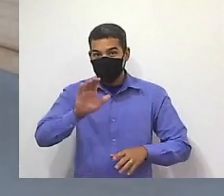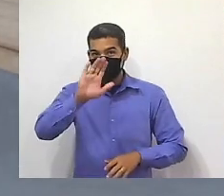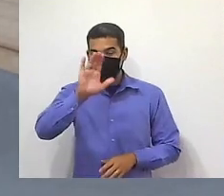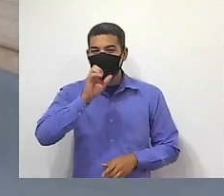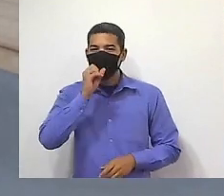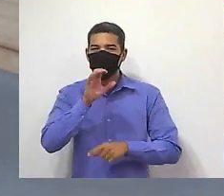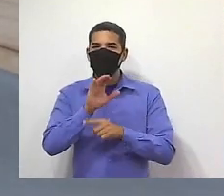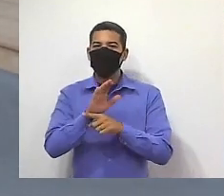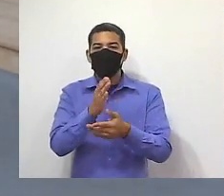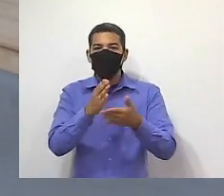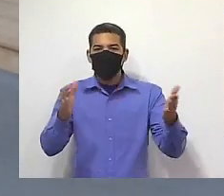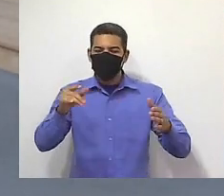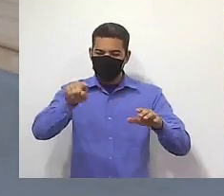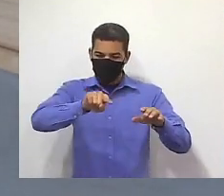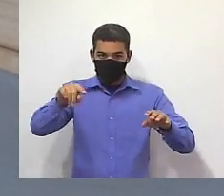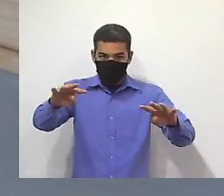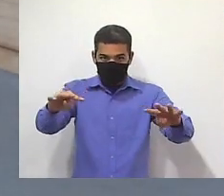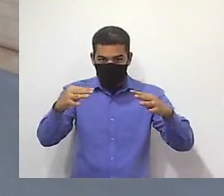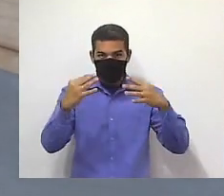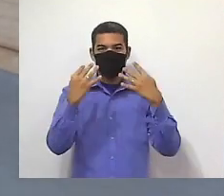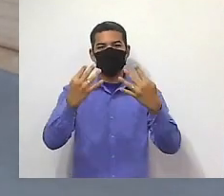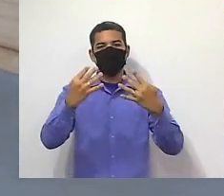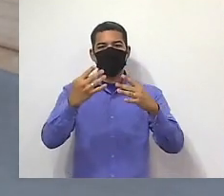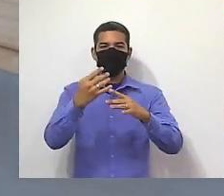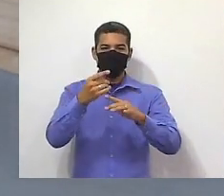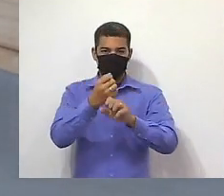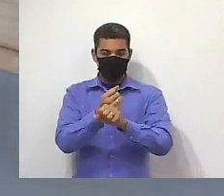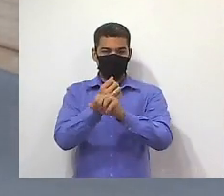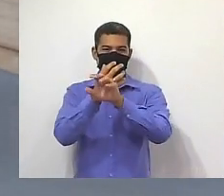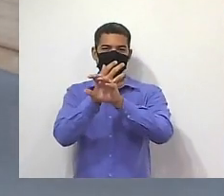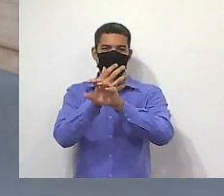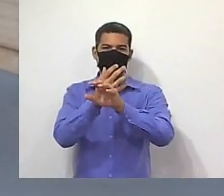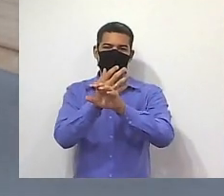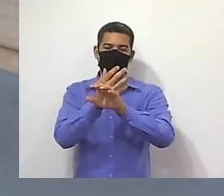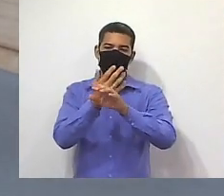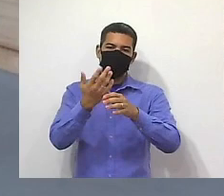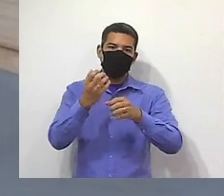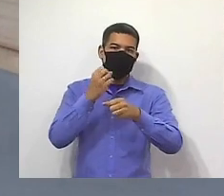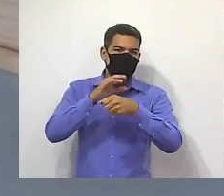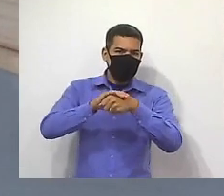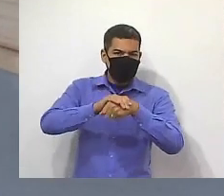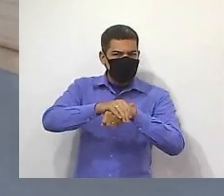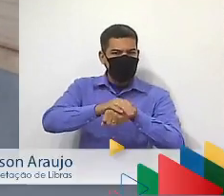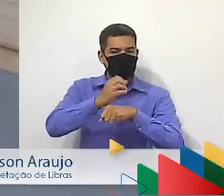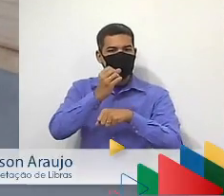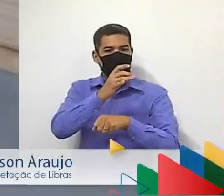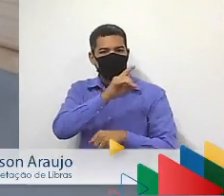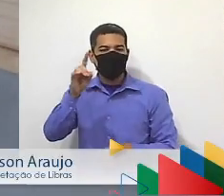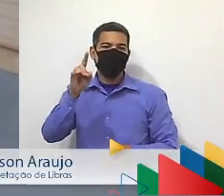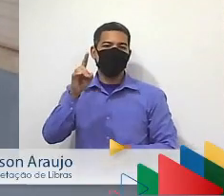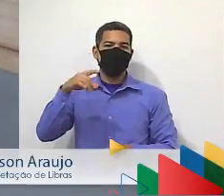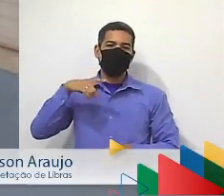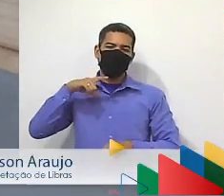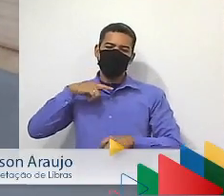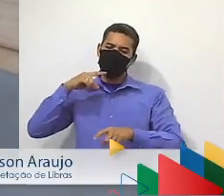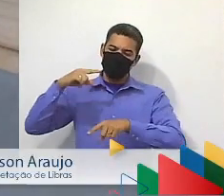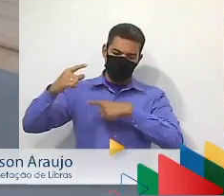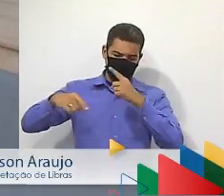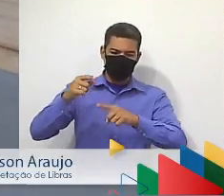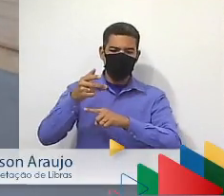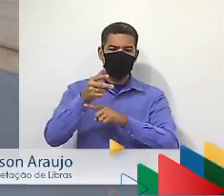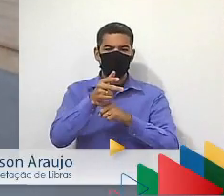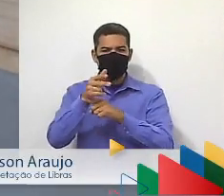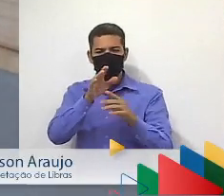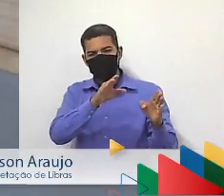Boa tarde para você que está assistindo essa aula online. Boa noite, bom dia para você que vai assistir essa aula depois